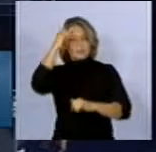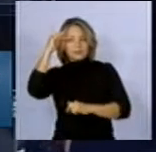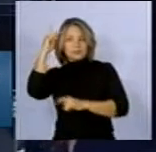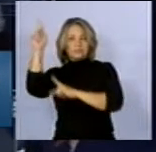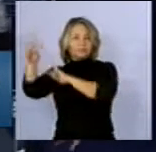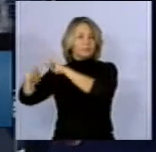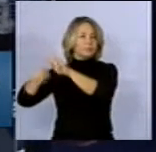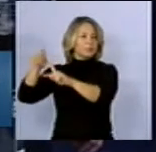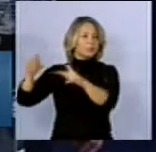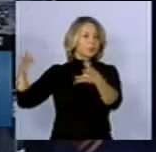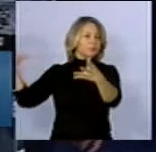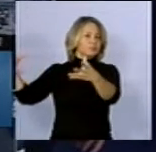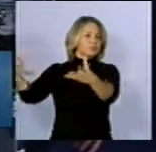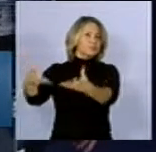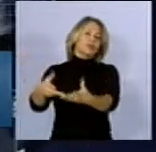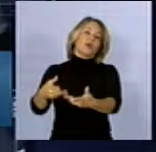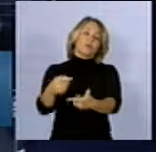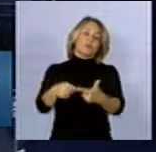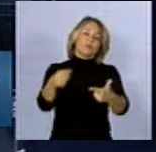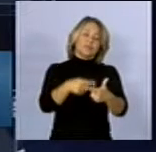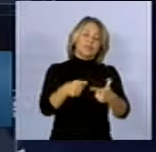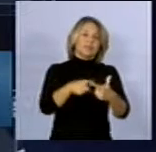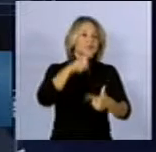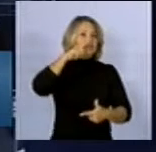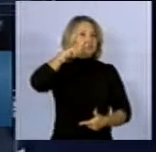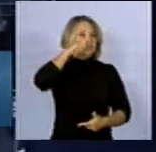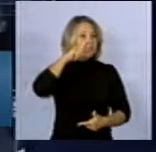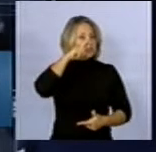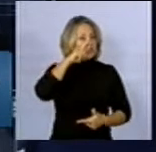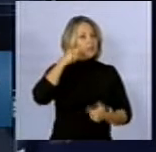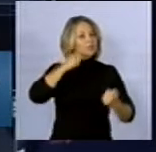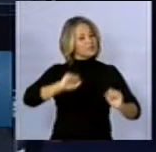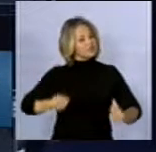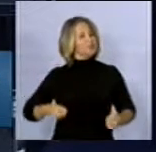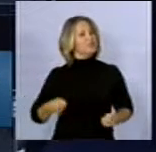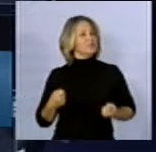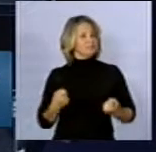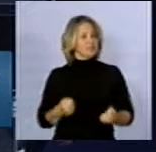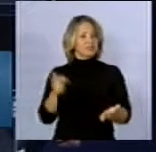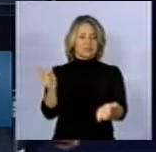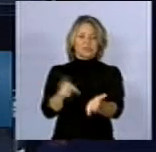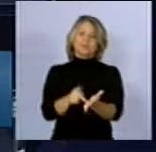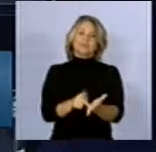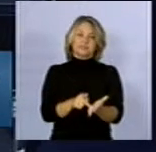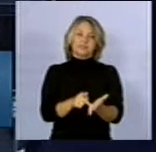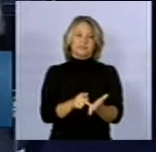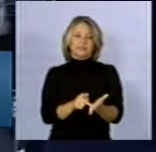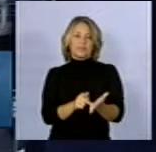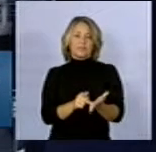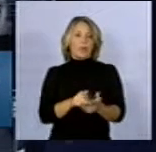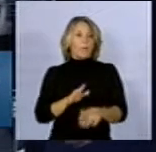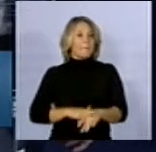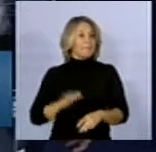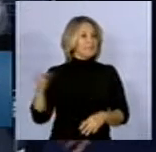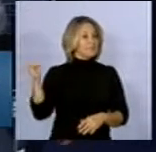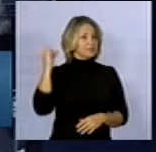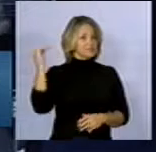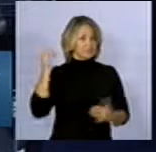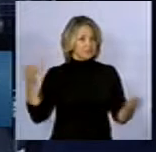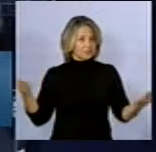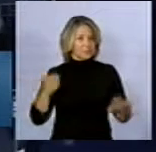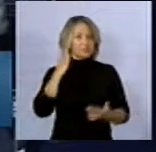ou percepção de risco que deve ser enfrentada de alguma forma. O fato que